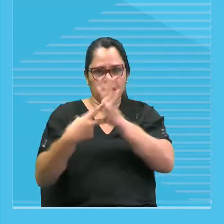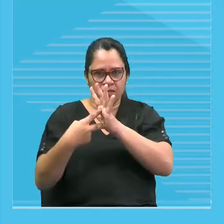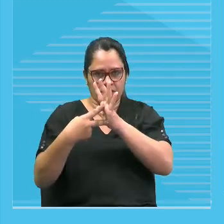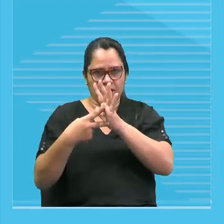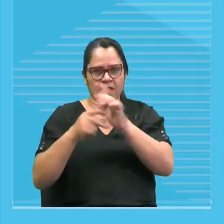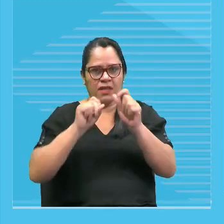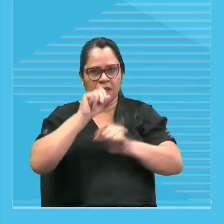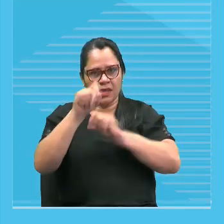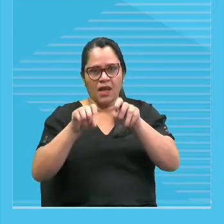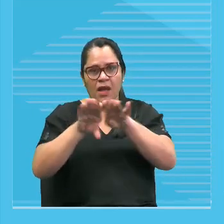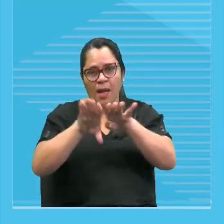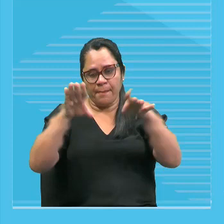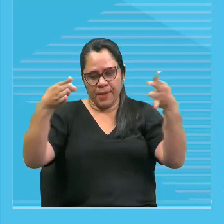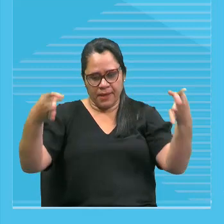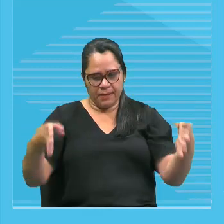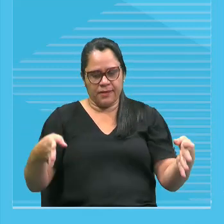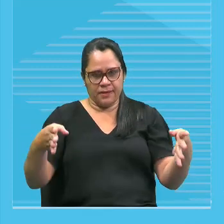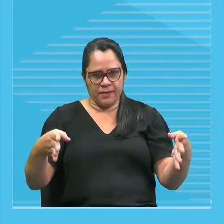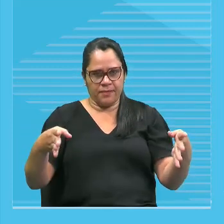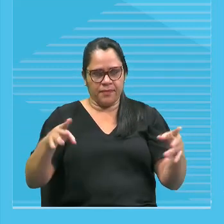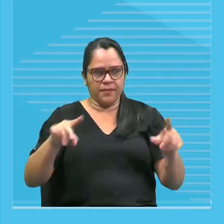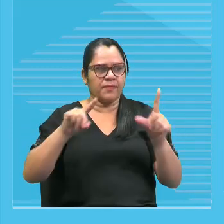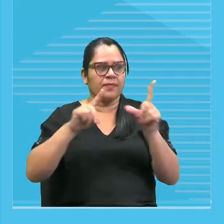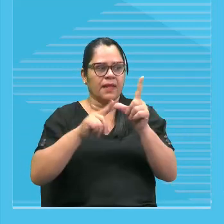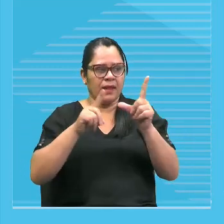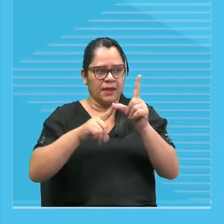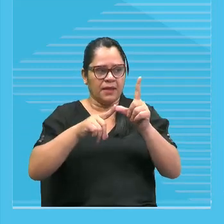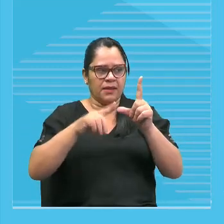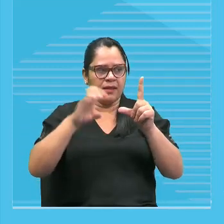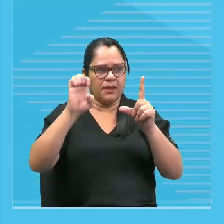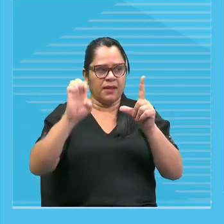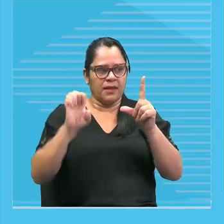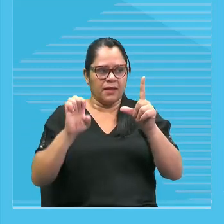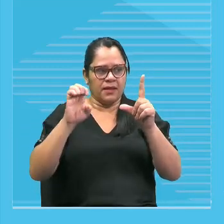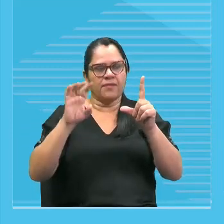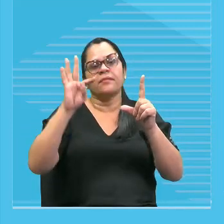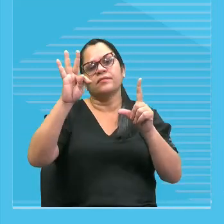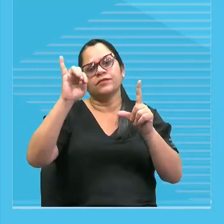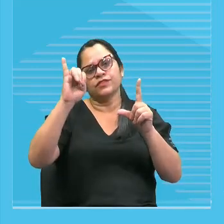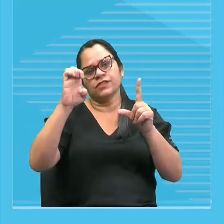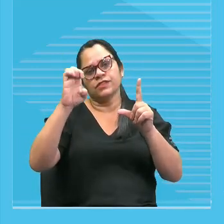Biro escrivaninha e tenda loja